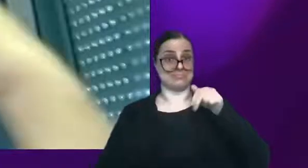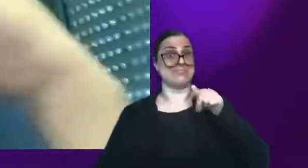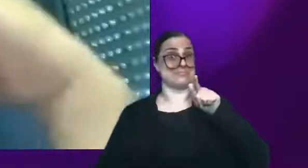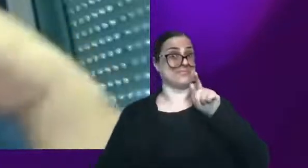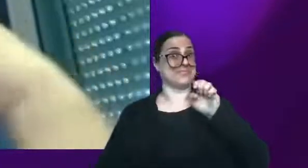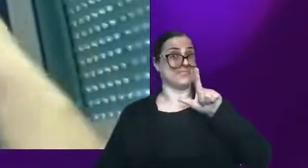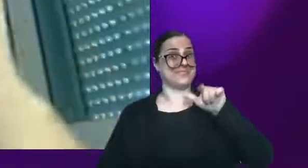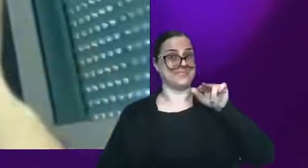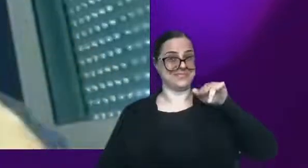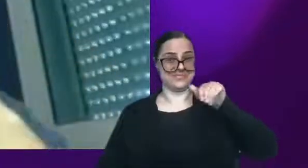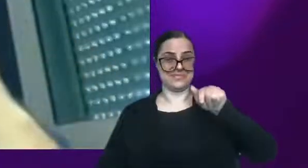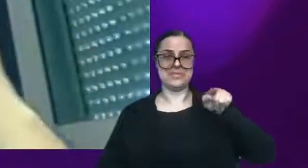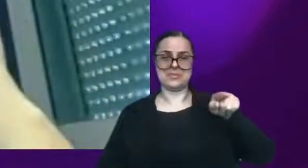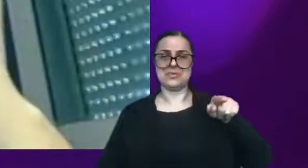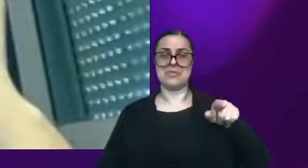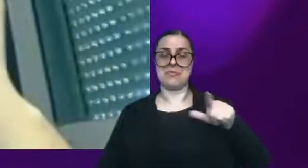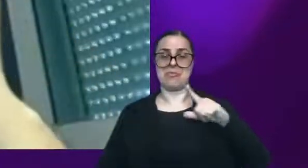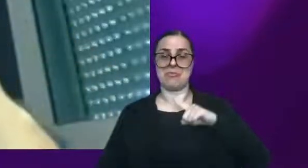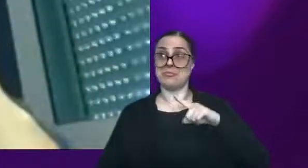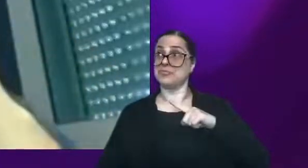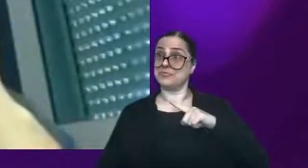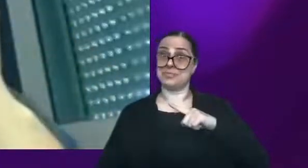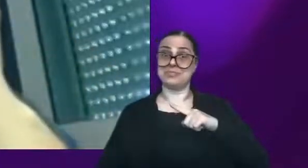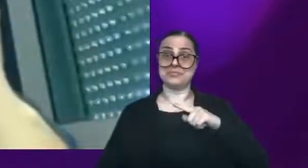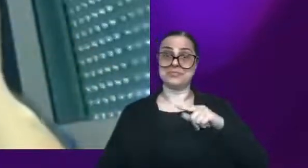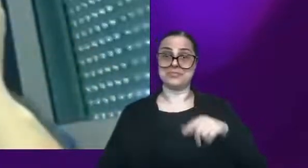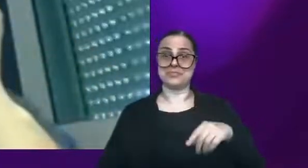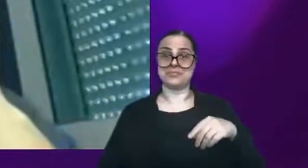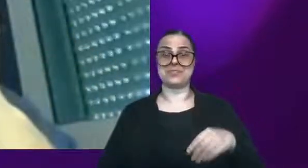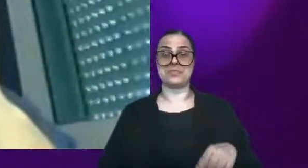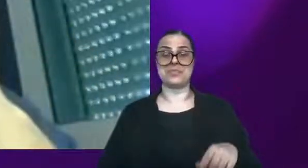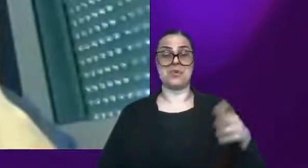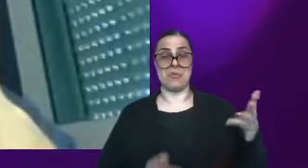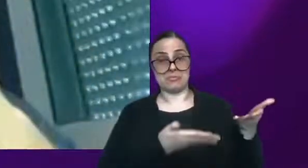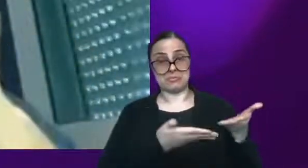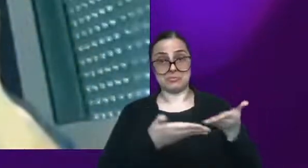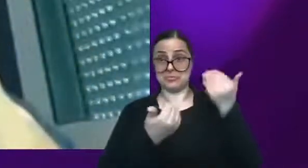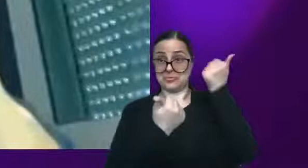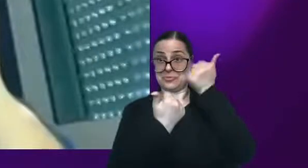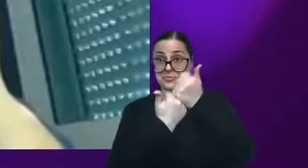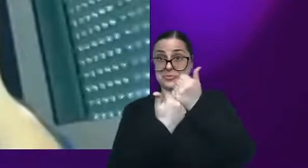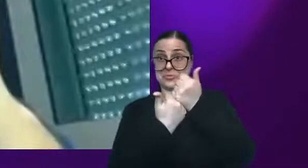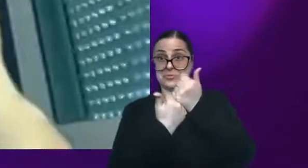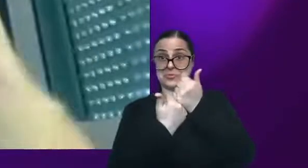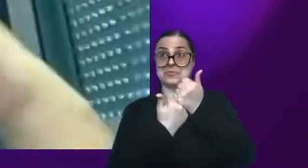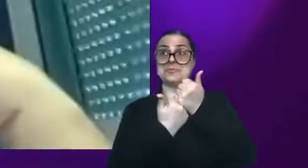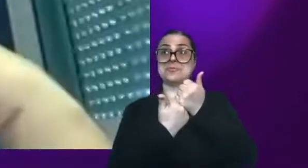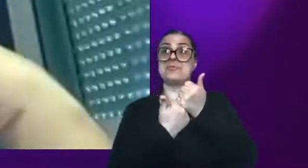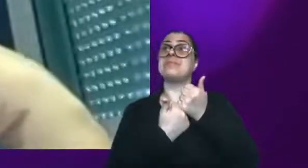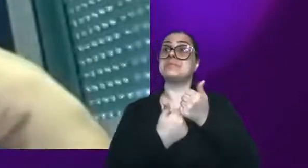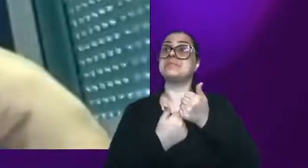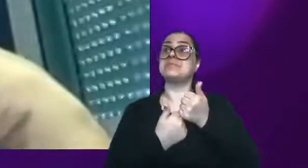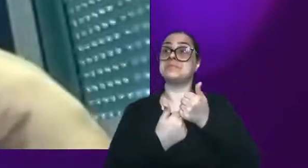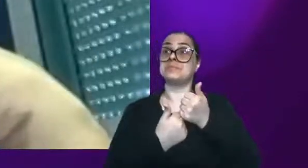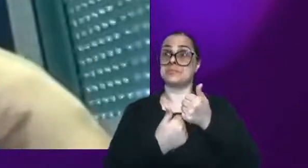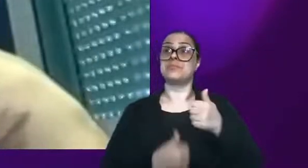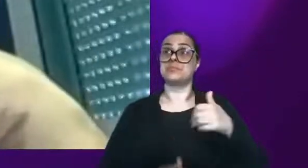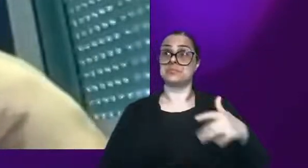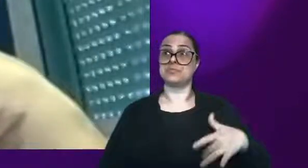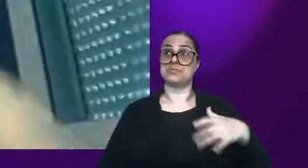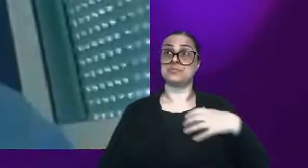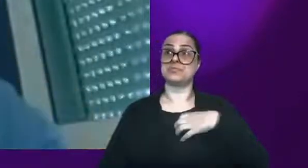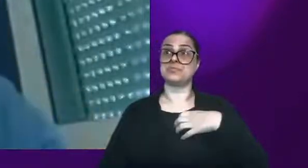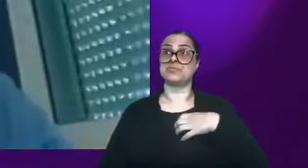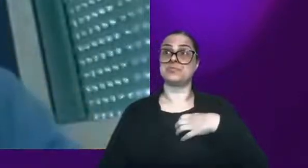her experience in liver transplantation in the treatment of metastasis from NET,